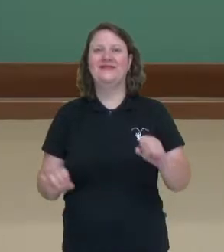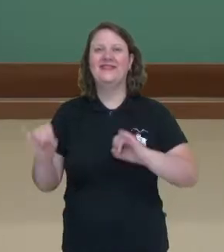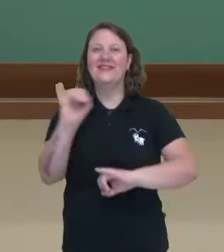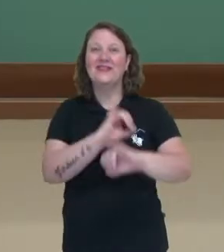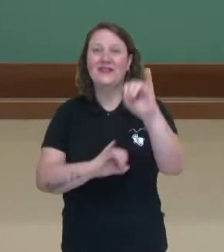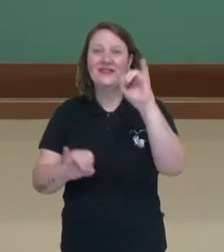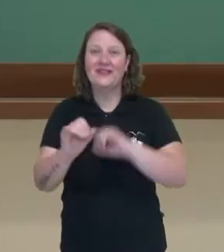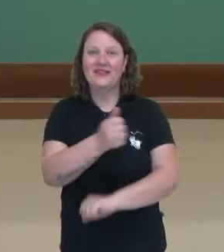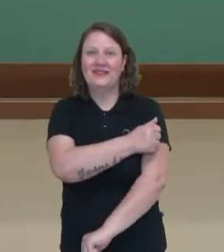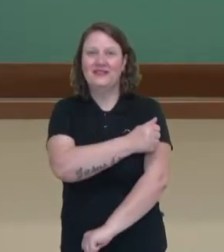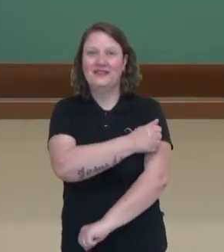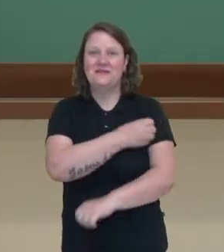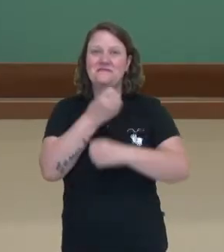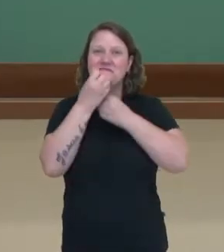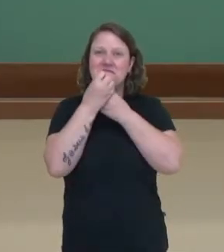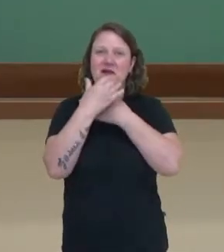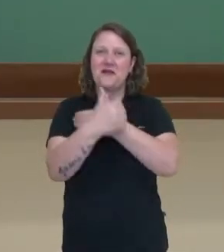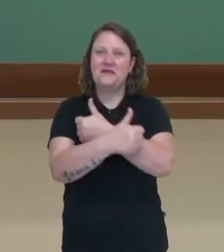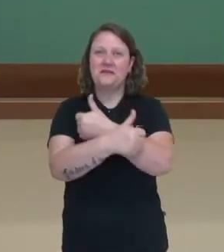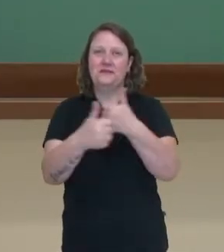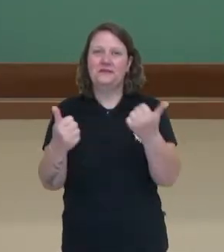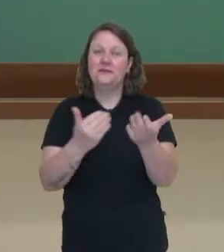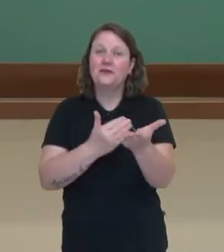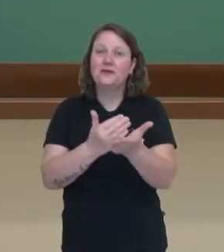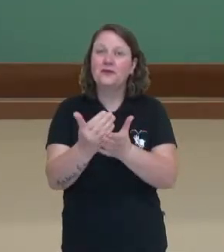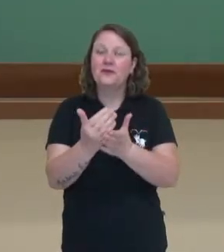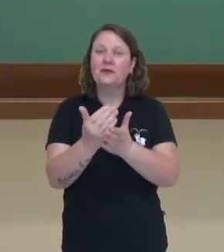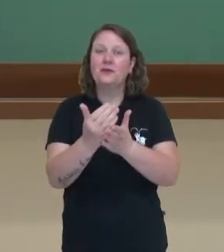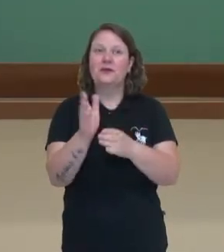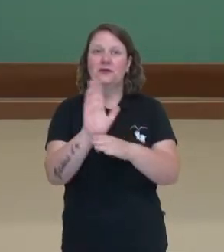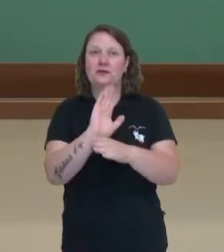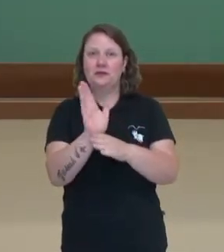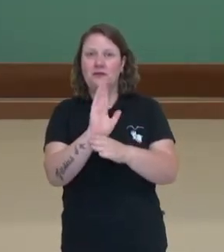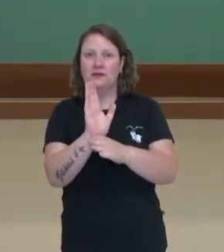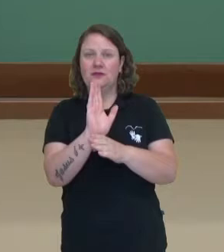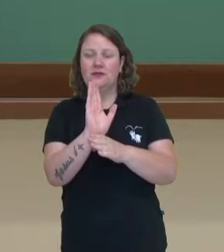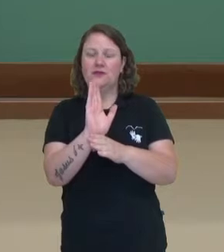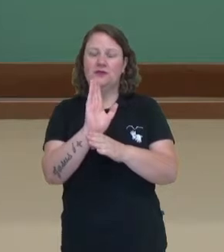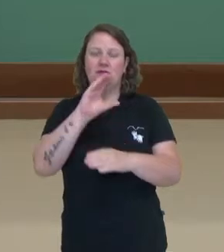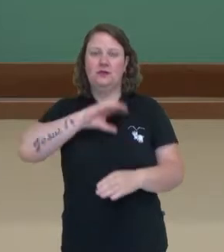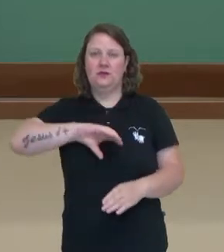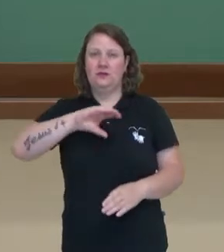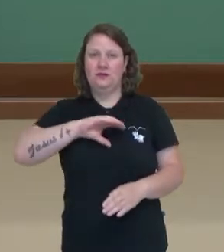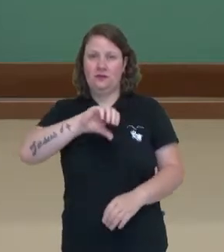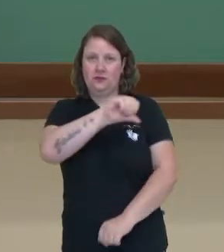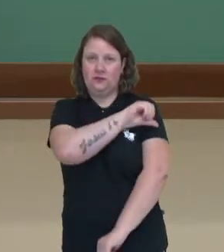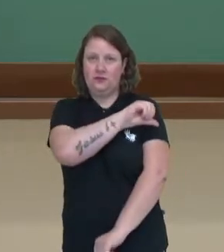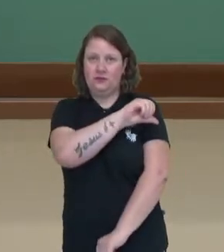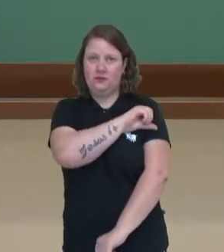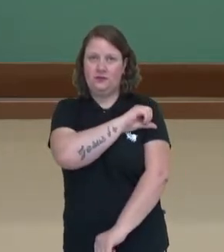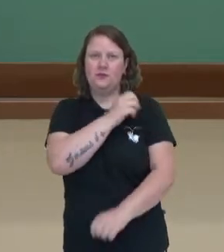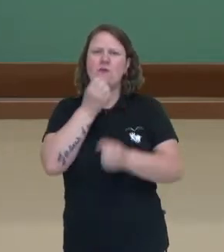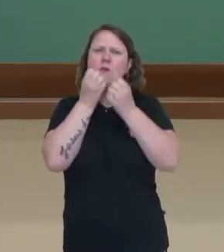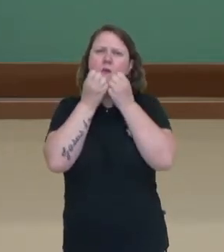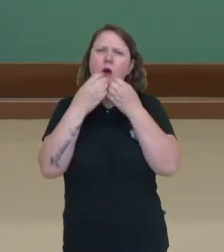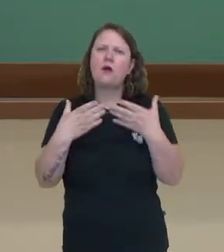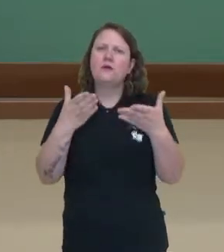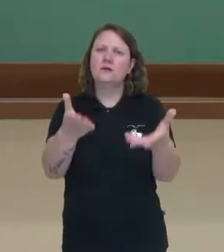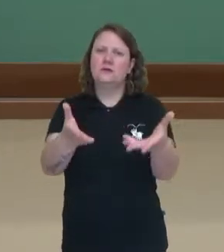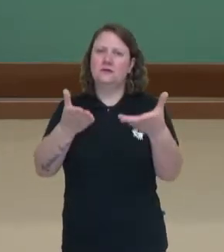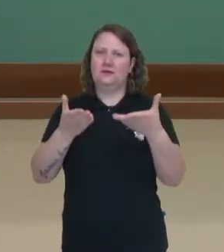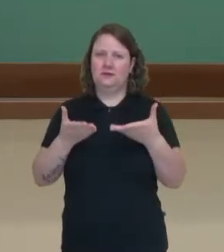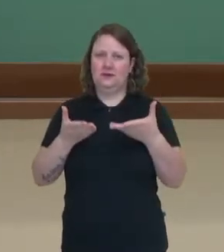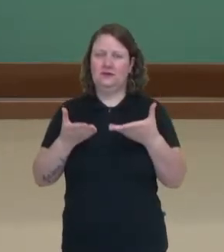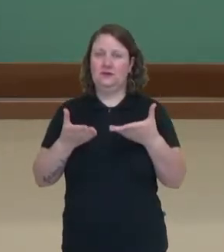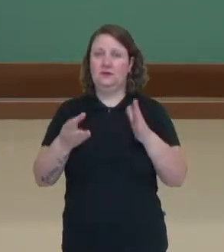Fala galera, beleza? Estamos começando o nosso vídeo de língua portuguesa do 9º ano. Seja bem-vinda, seja bem-vindo.